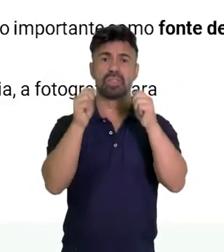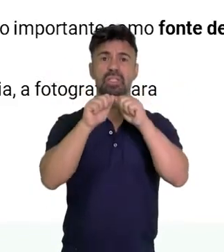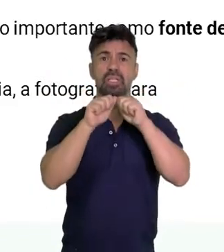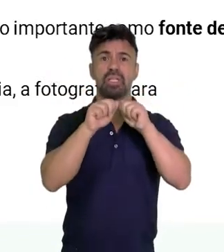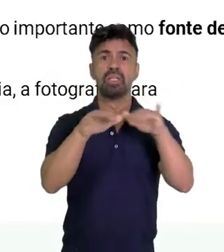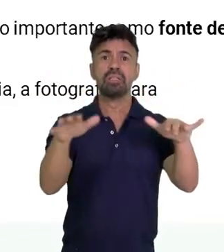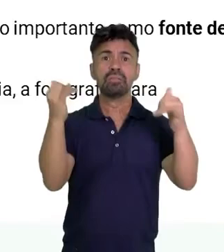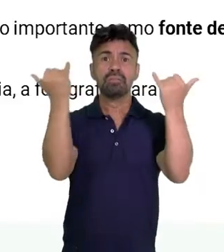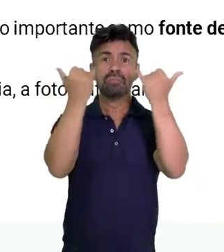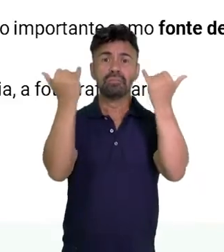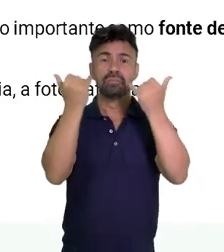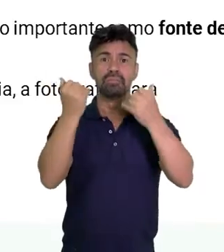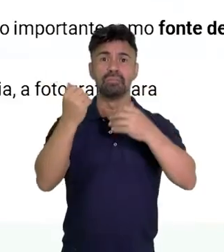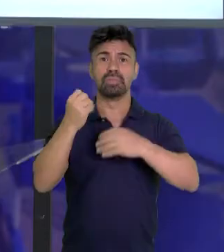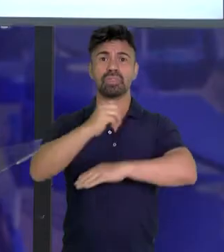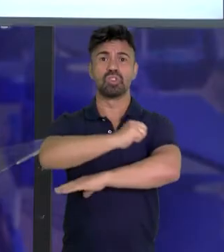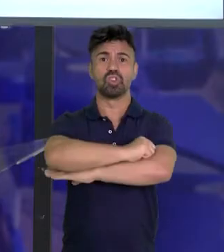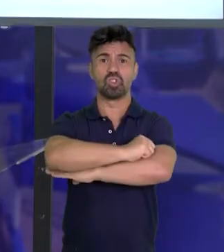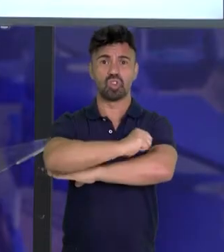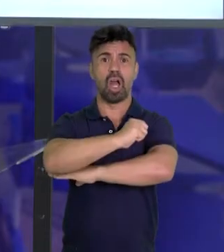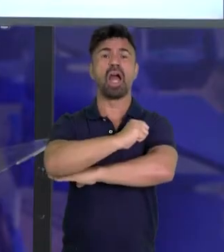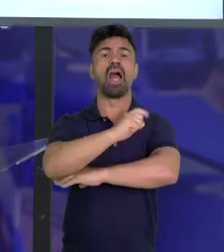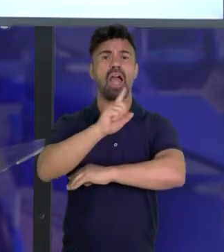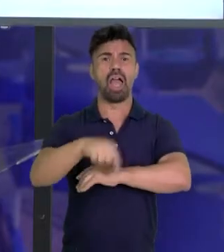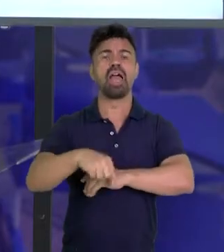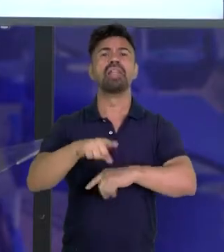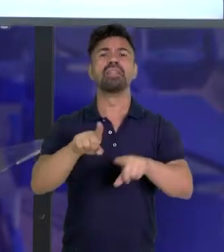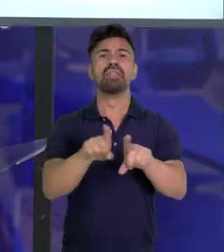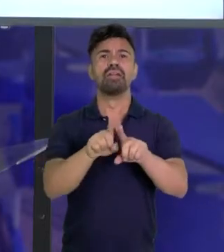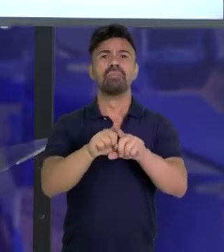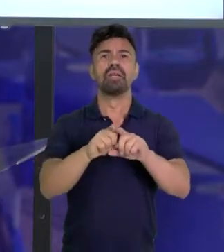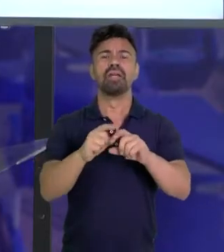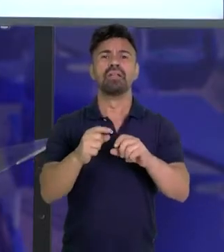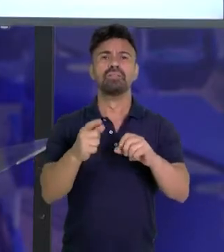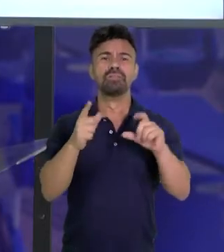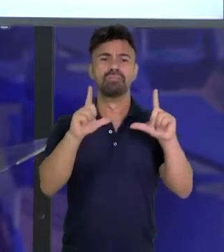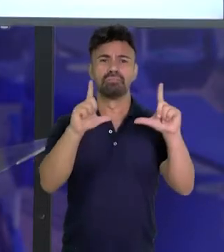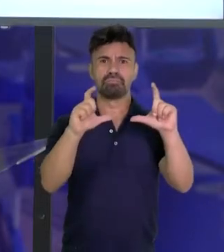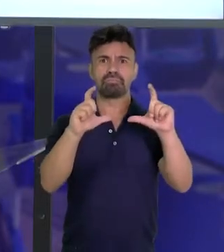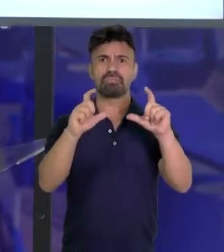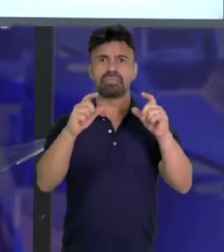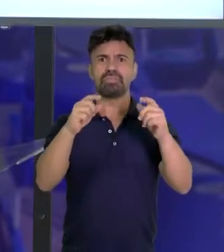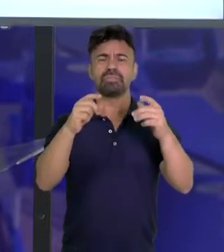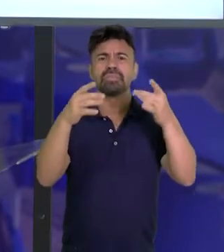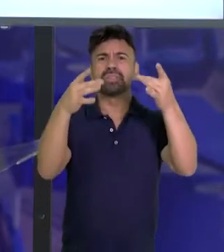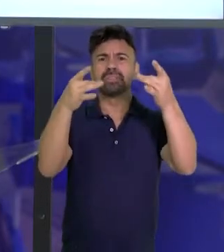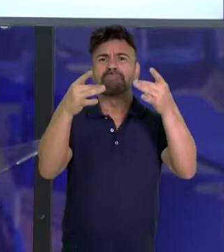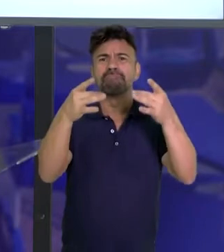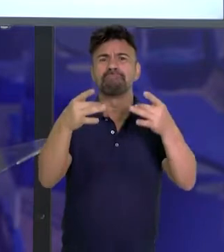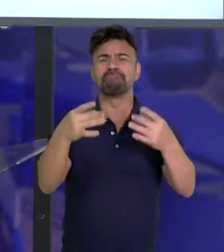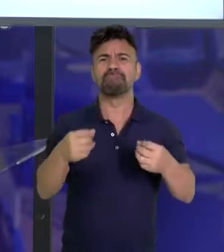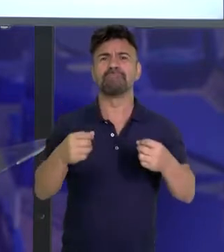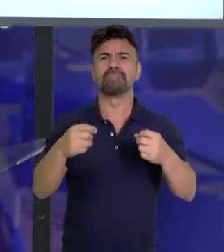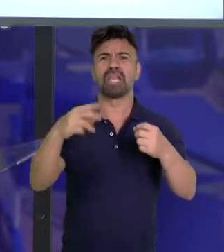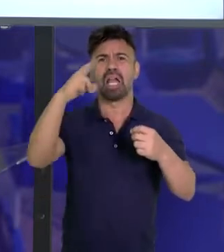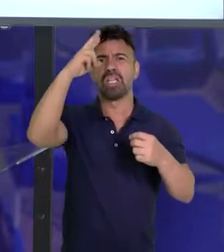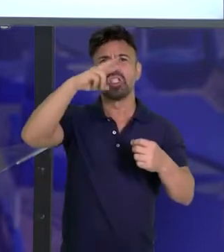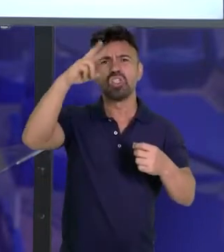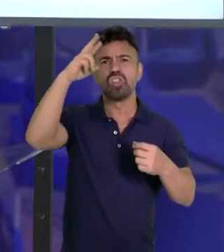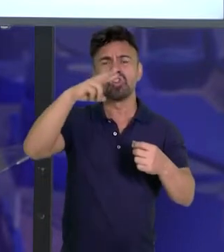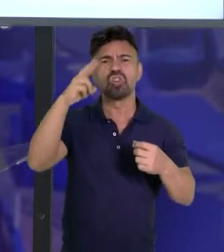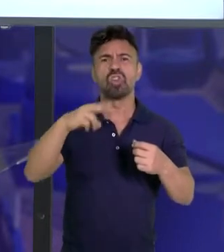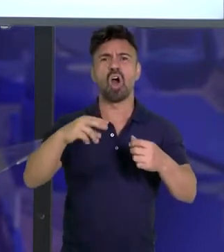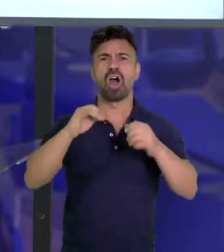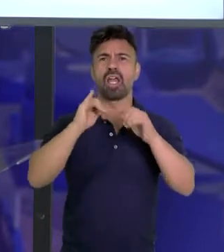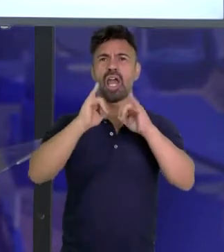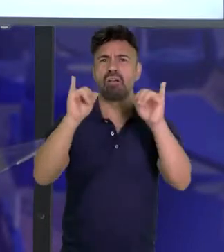de fotojornalismo. É possível, através de uma fotografia, contar uma história. Fotografias contam